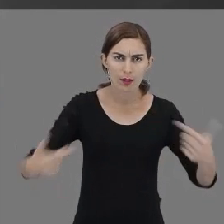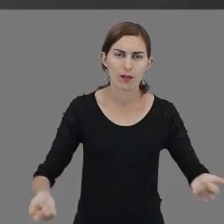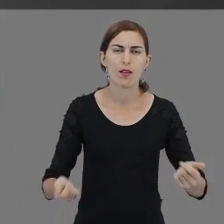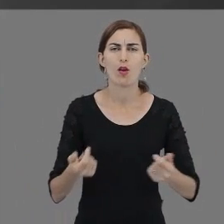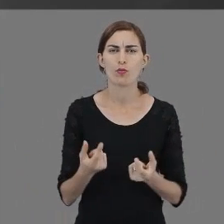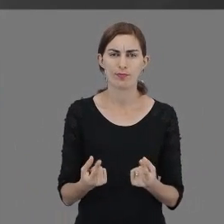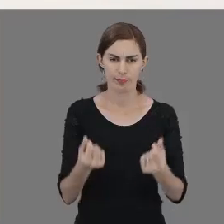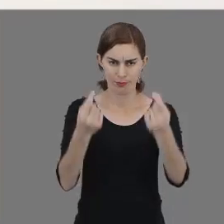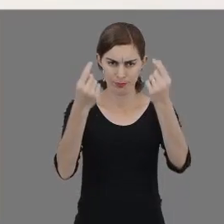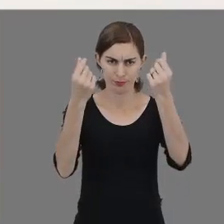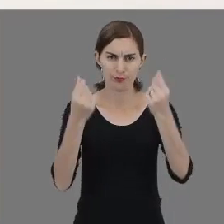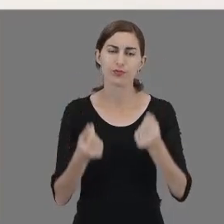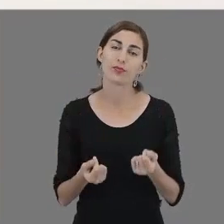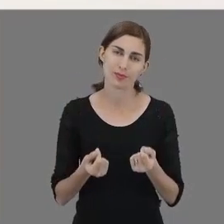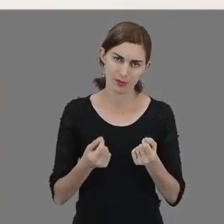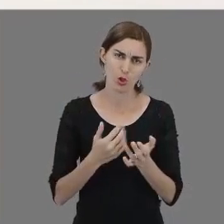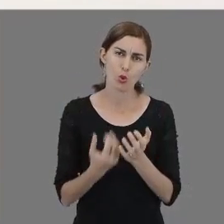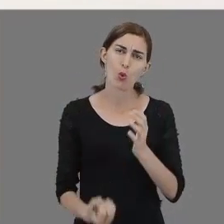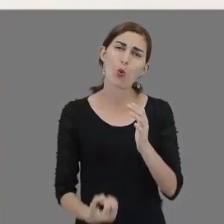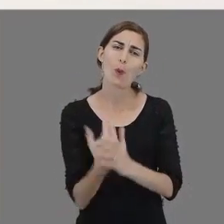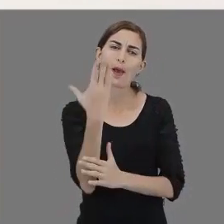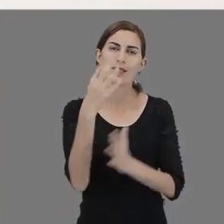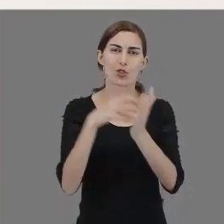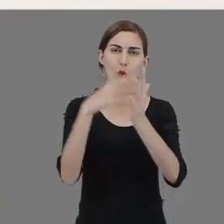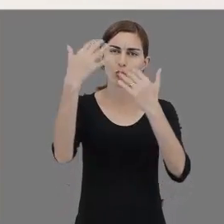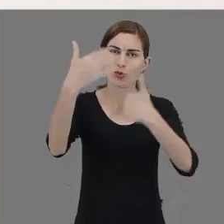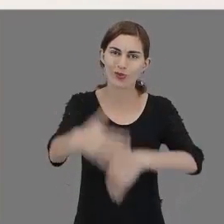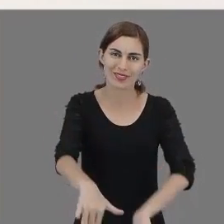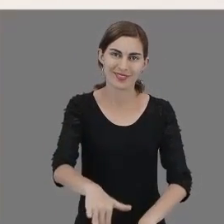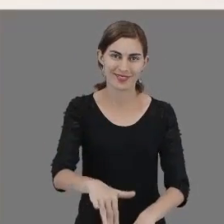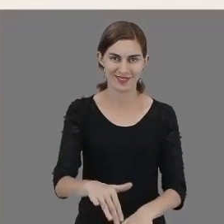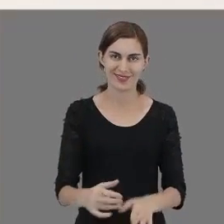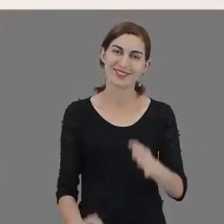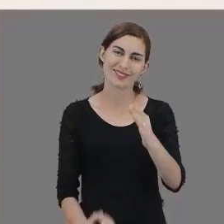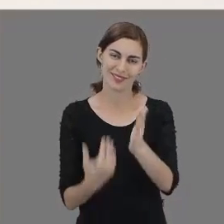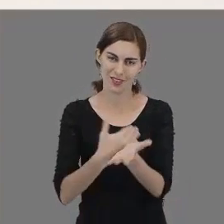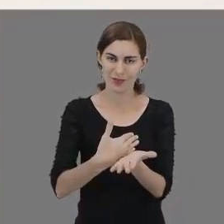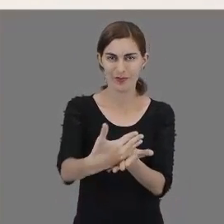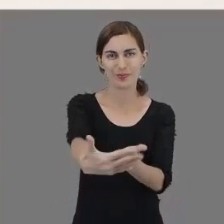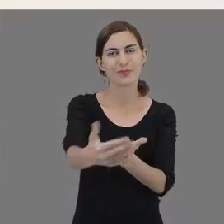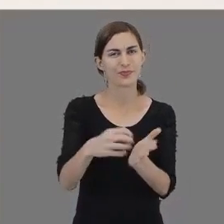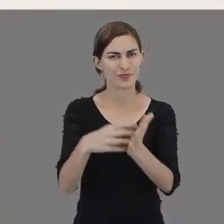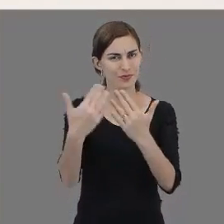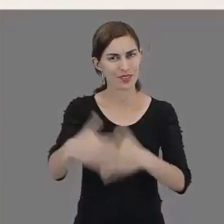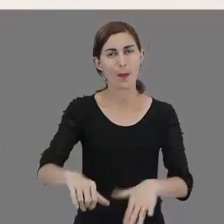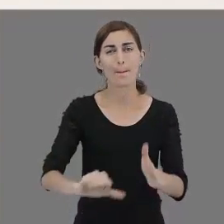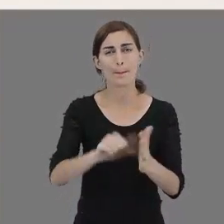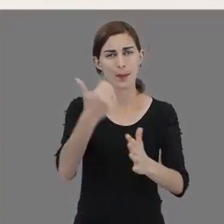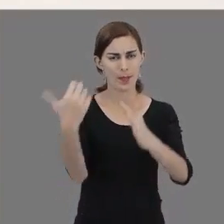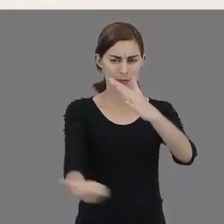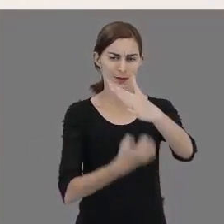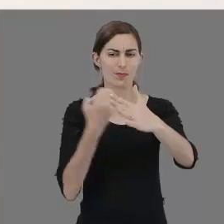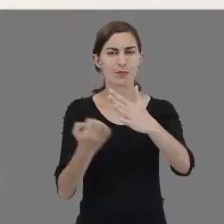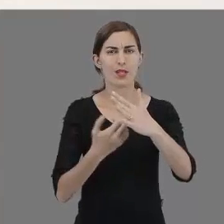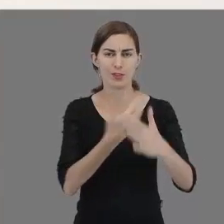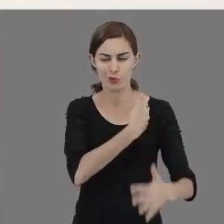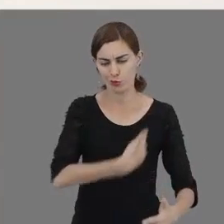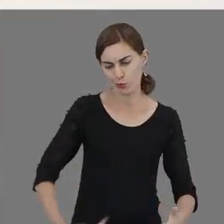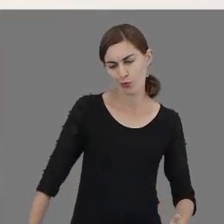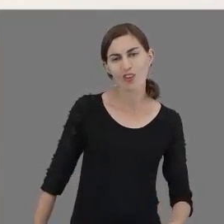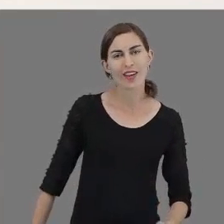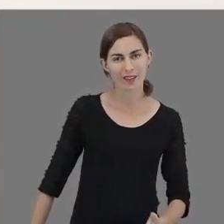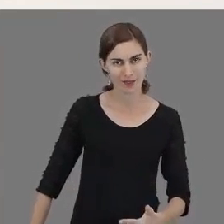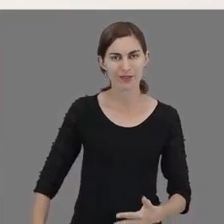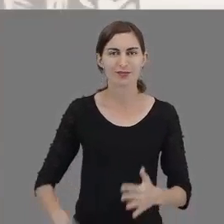financeira. Então é nessa época que surgem os concursos públicos e inclusive são criadas as primeiras empresas públicas e sociedades de